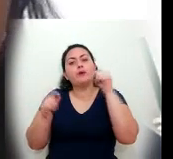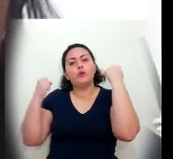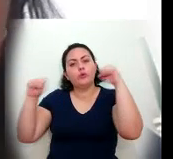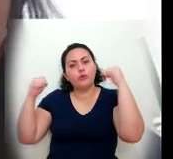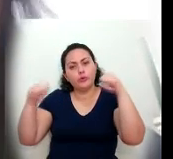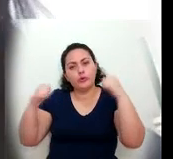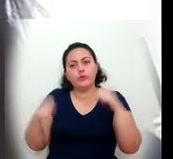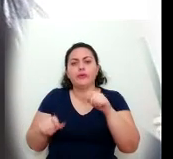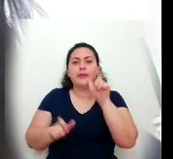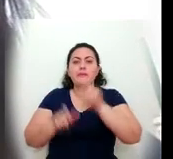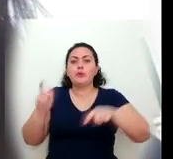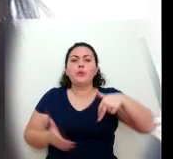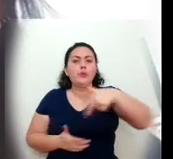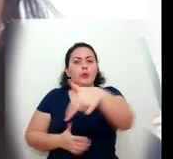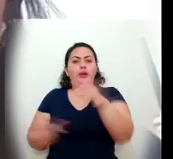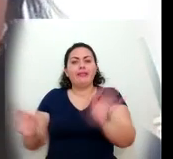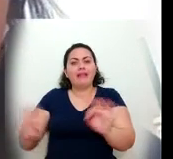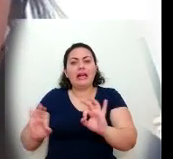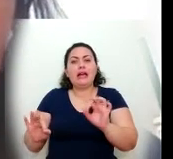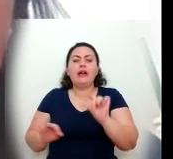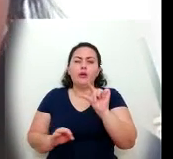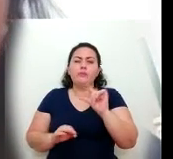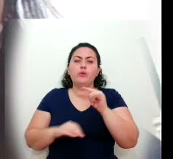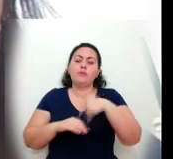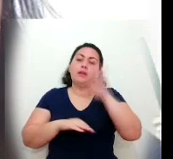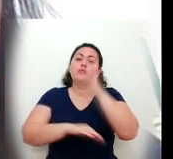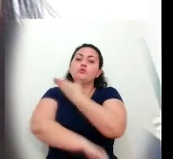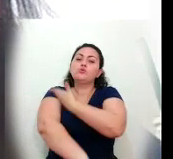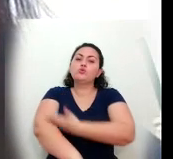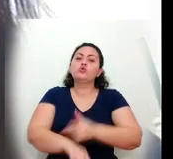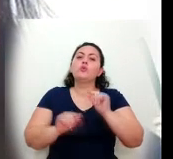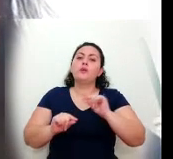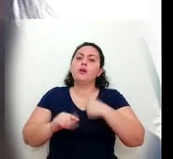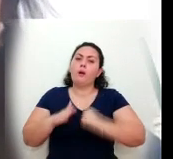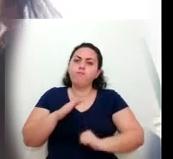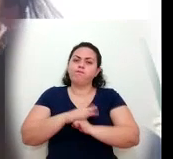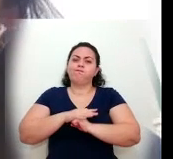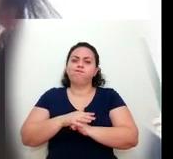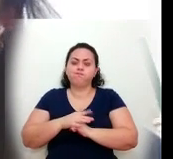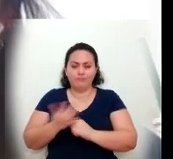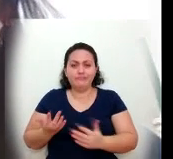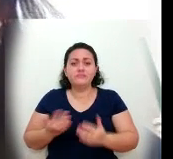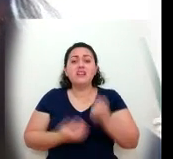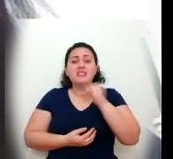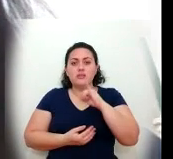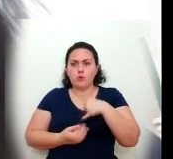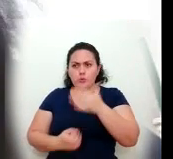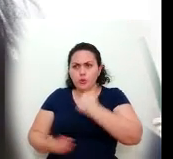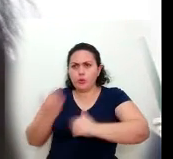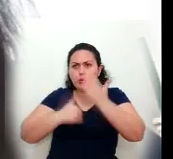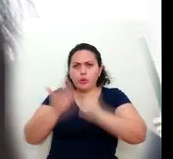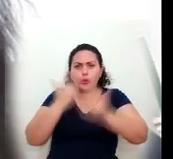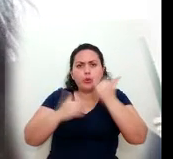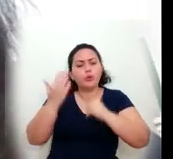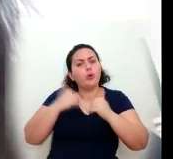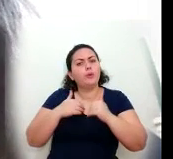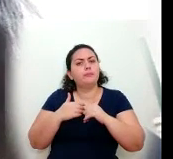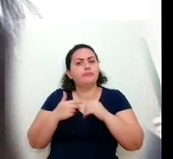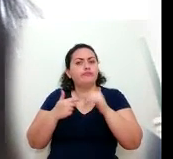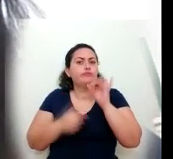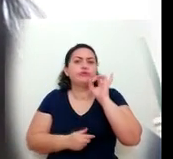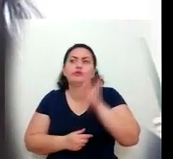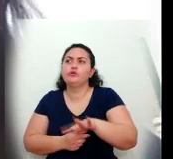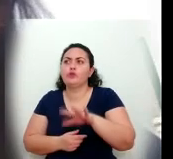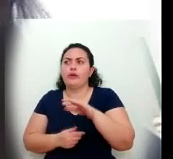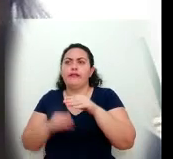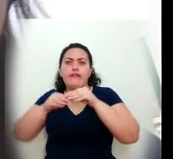pouco exercício físico, então a gente tende a ter um pouquinho mais de constipação nessa época. Sim. E aí, se eu tô comendo muito alimento, né, que